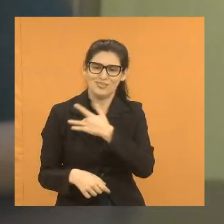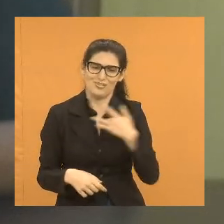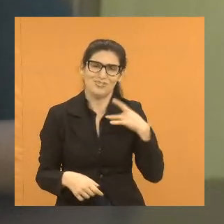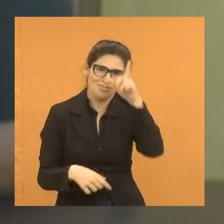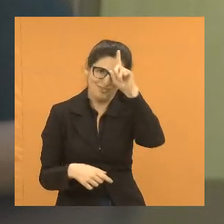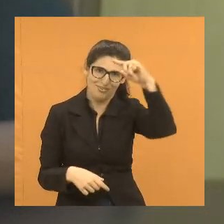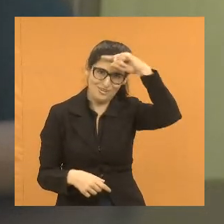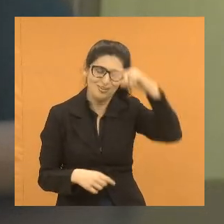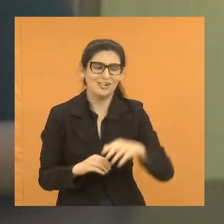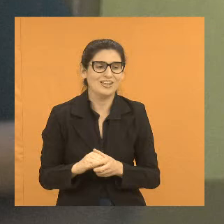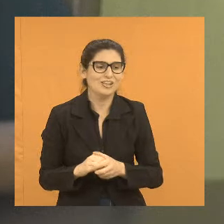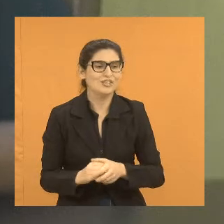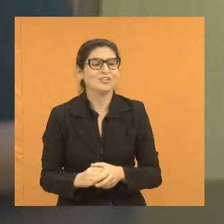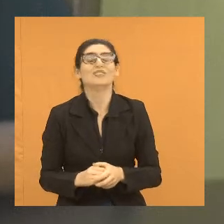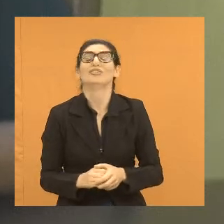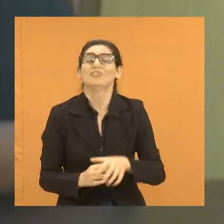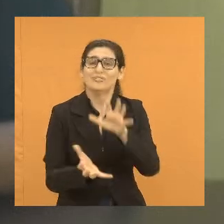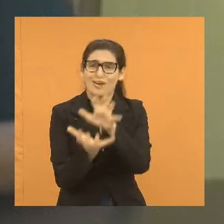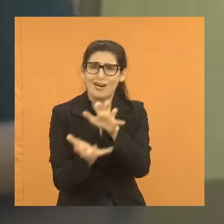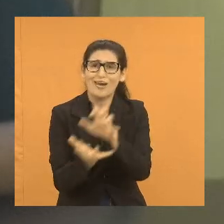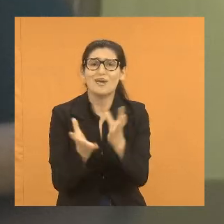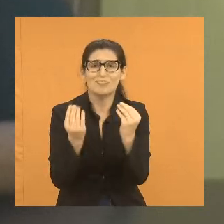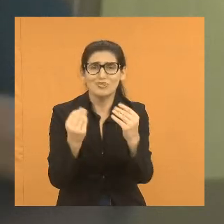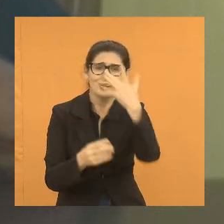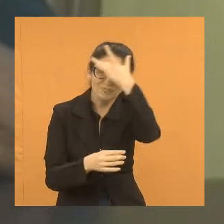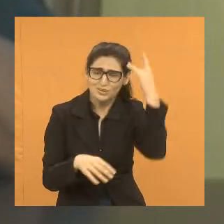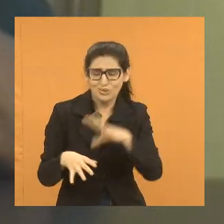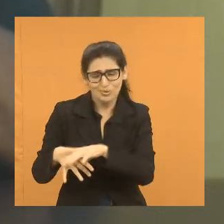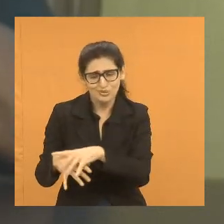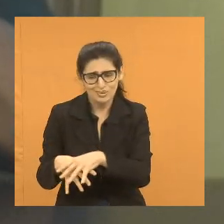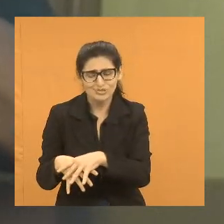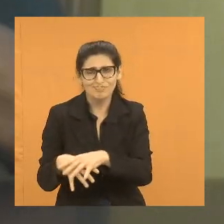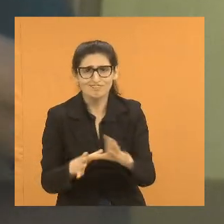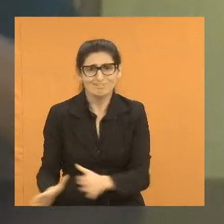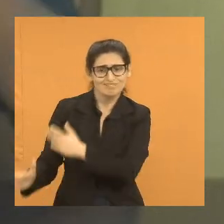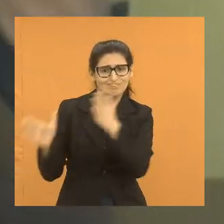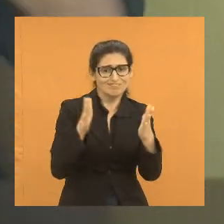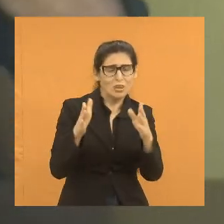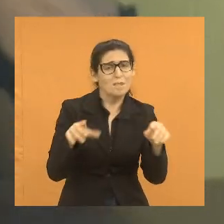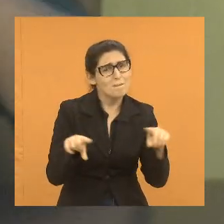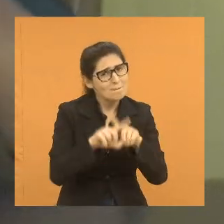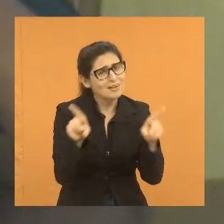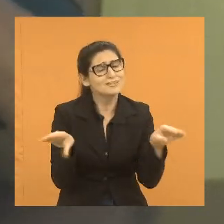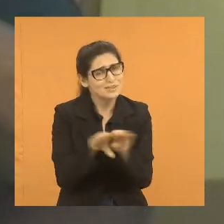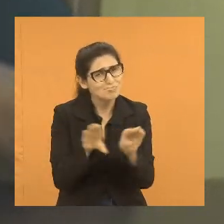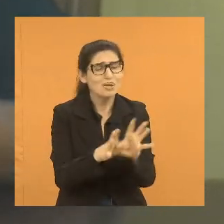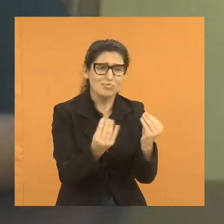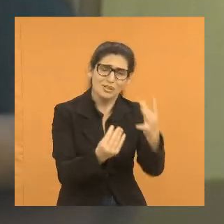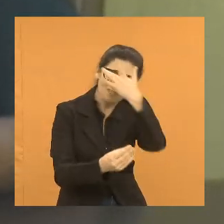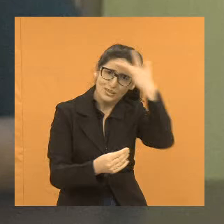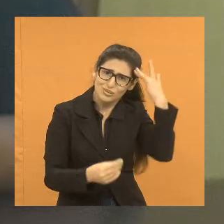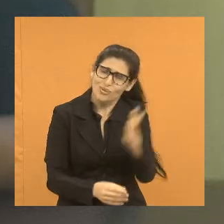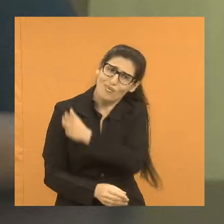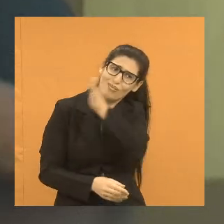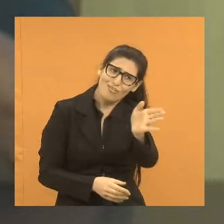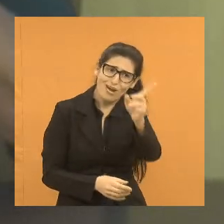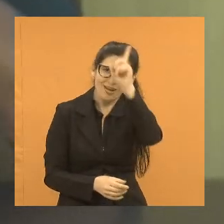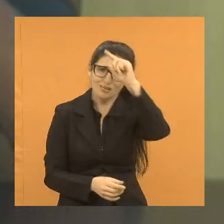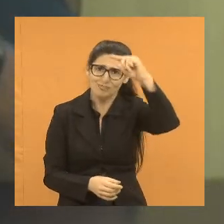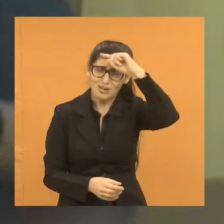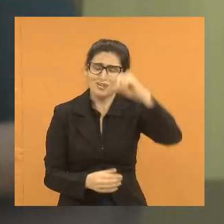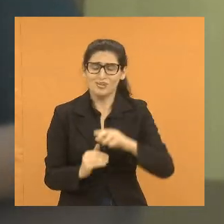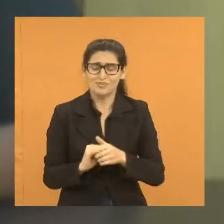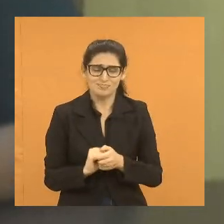uma população doente, né? Mas também tem muitas pessoas buscando o atendimento da rede pública,